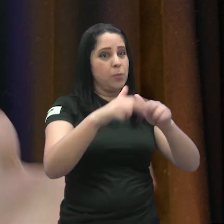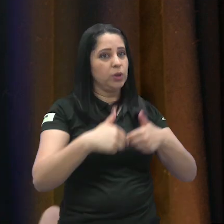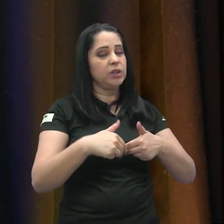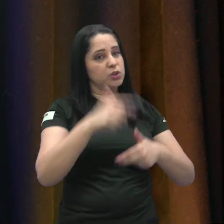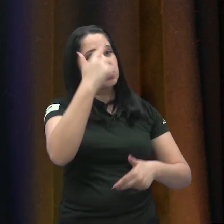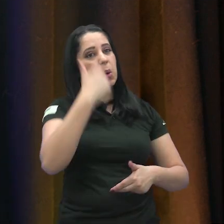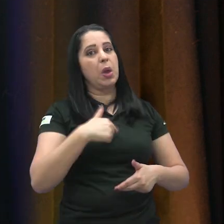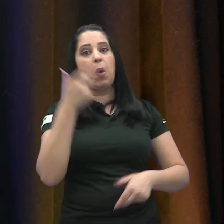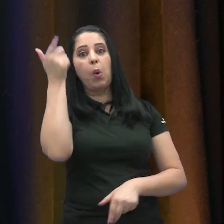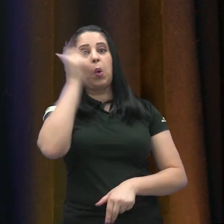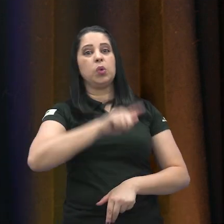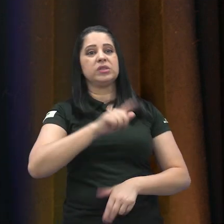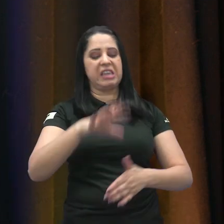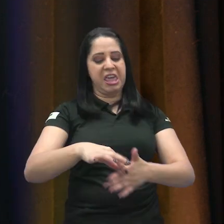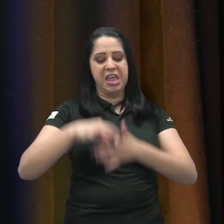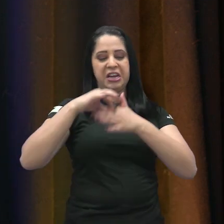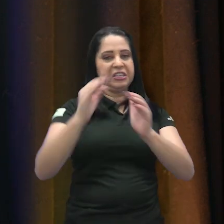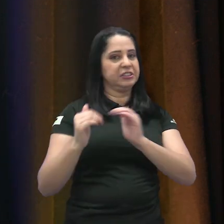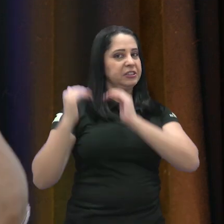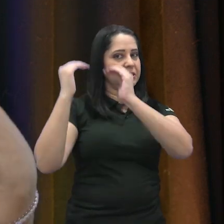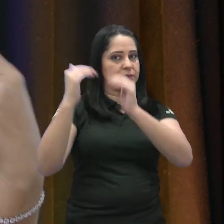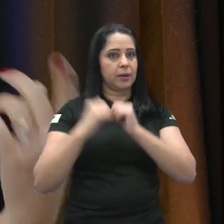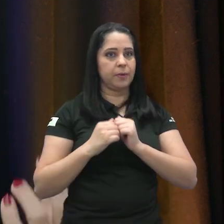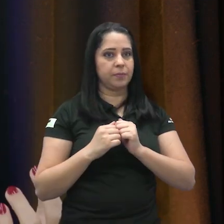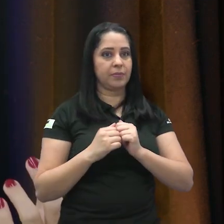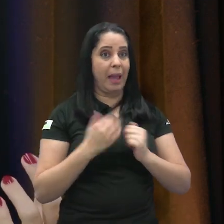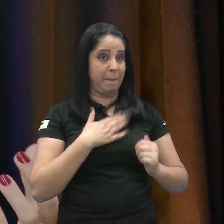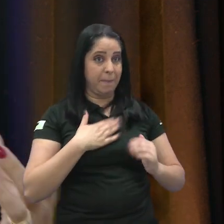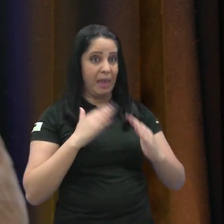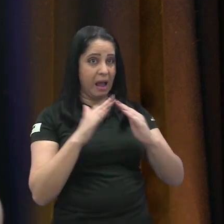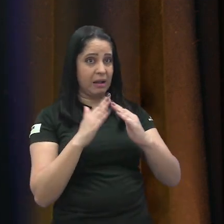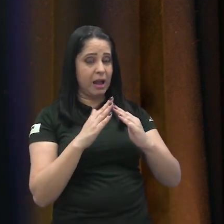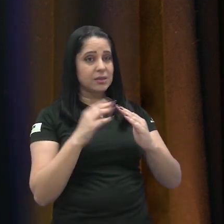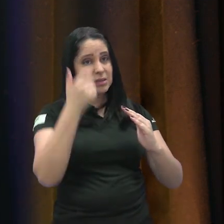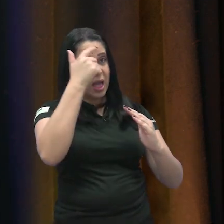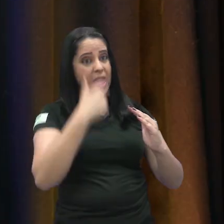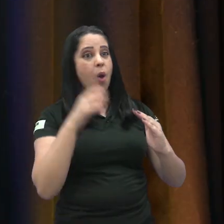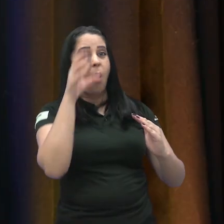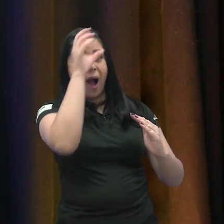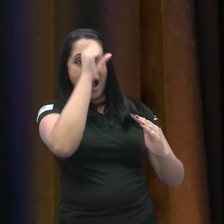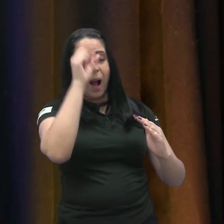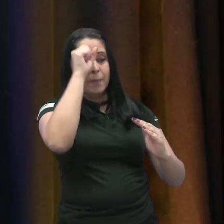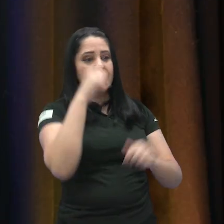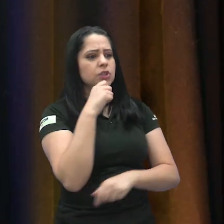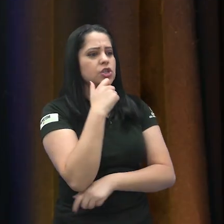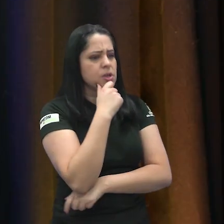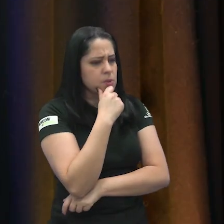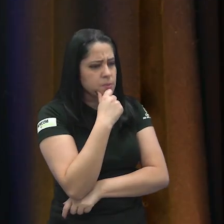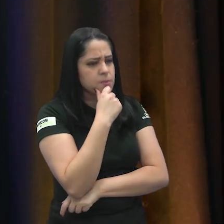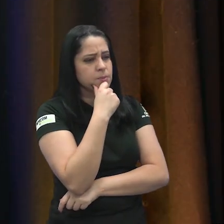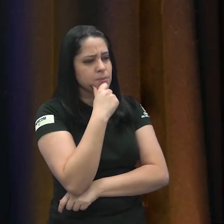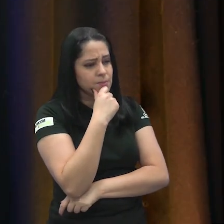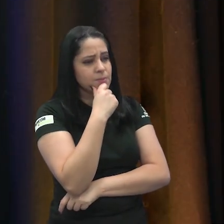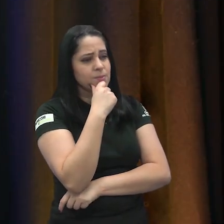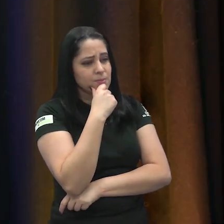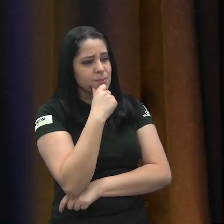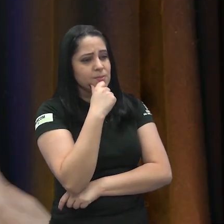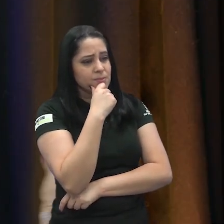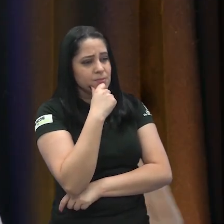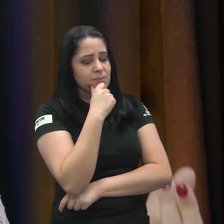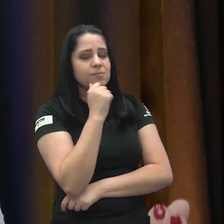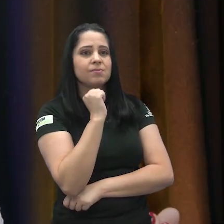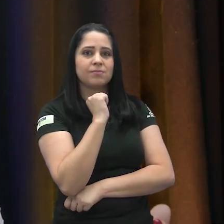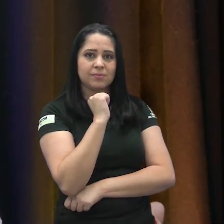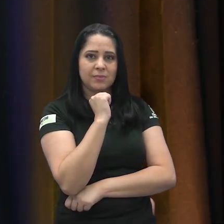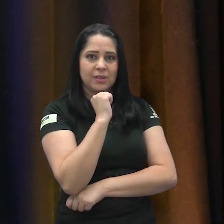a melhor líder que eu poderia ser. E eu aprendi a ouvir, eu aprendi a ter uma visão tanto intuitiva quanto